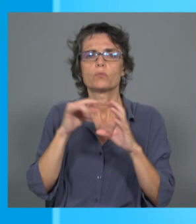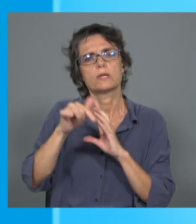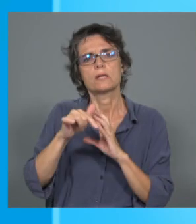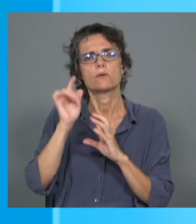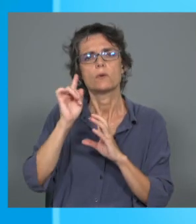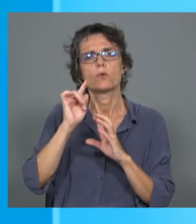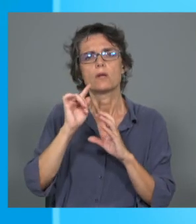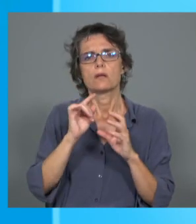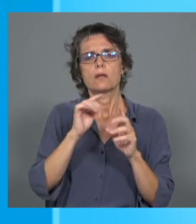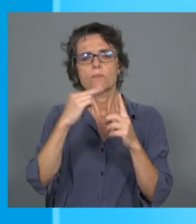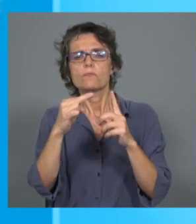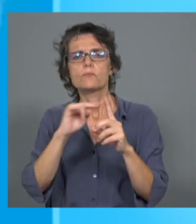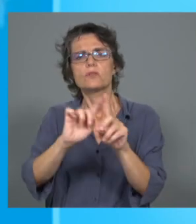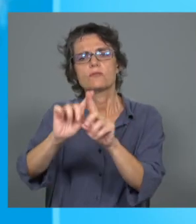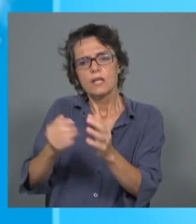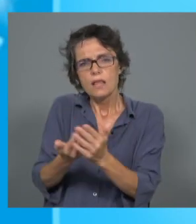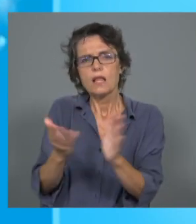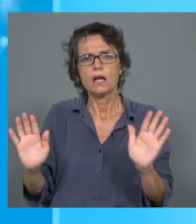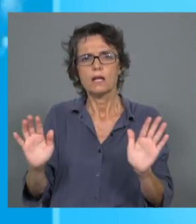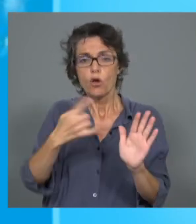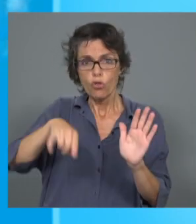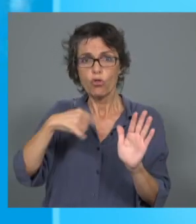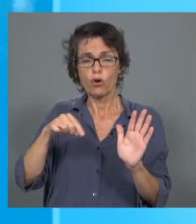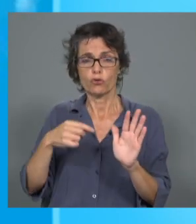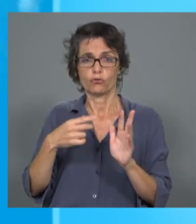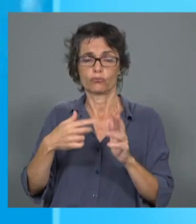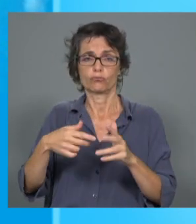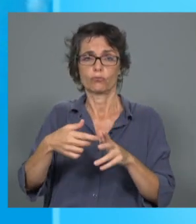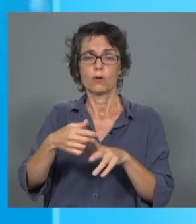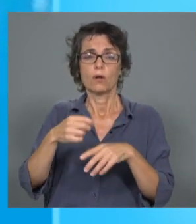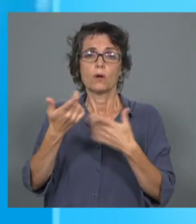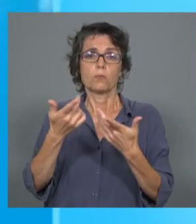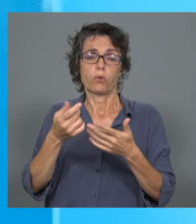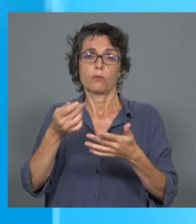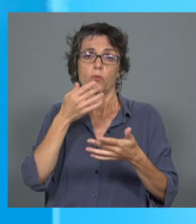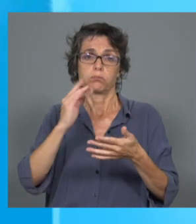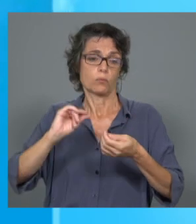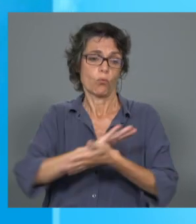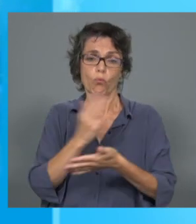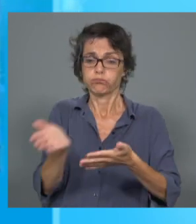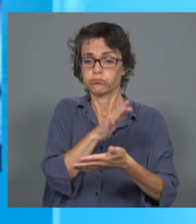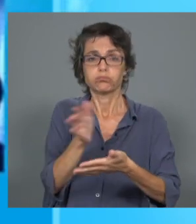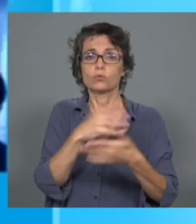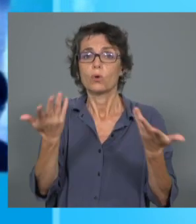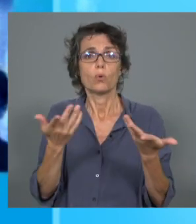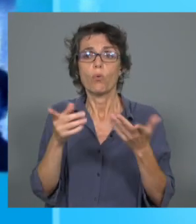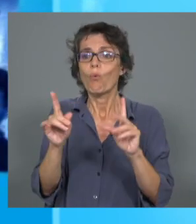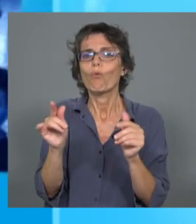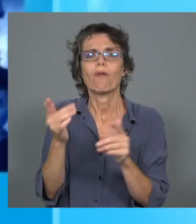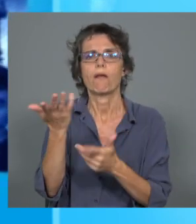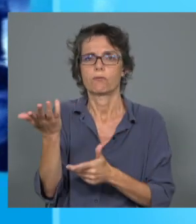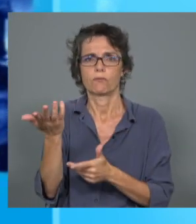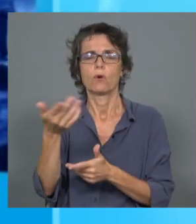nós entramos, digamos assim, num programa de televisão enquanto espectadores, ou entramos num artigo de jornal ou num programa de rádio, nós temos que sair